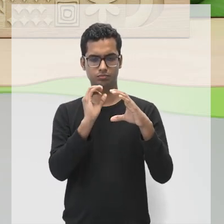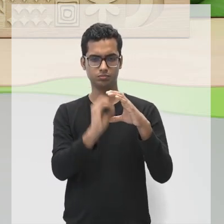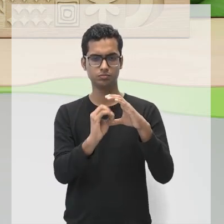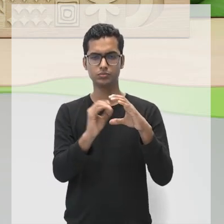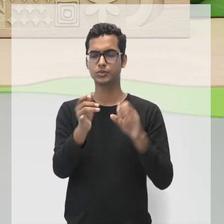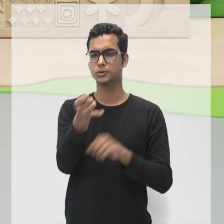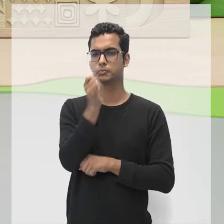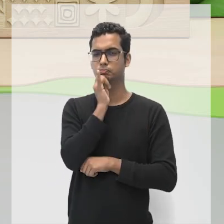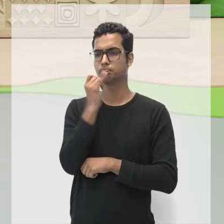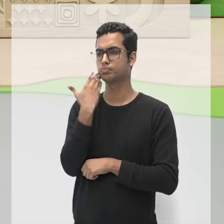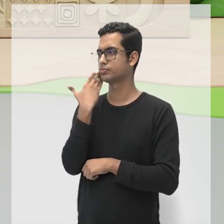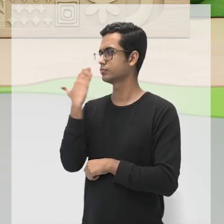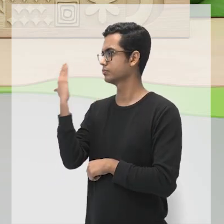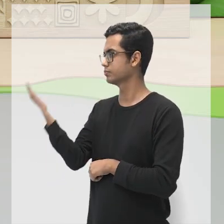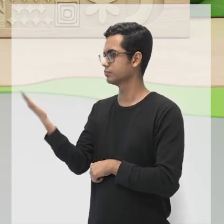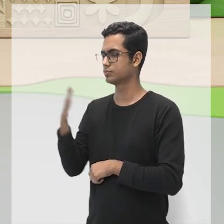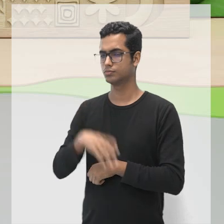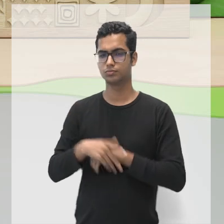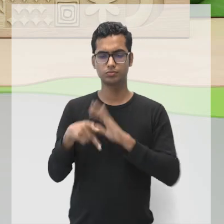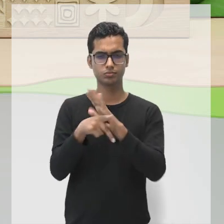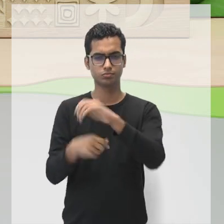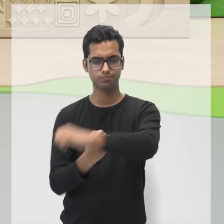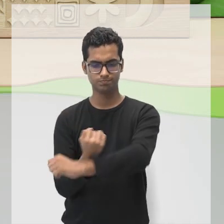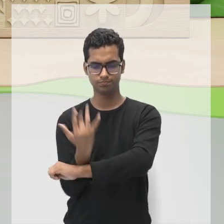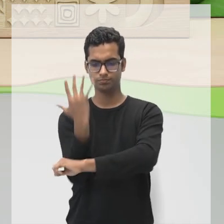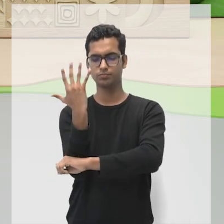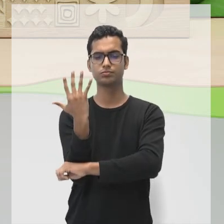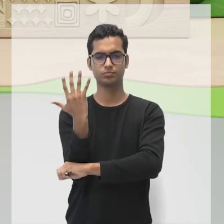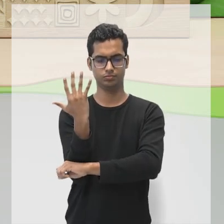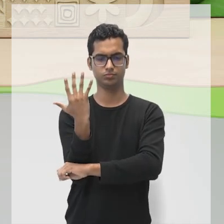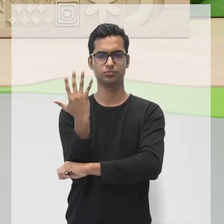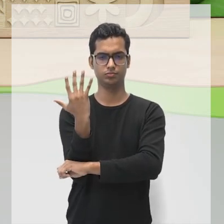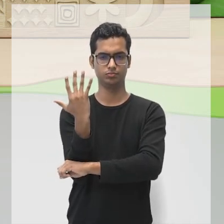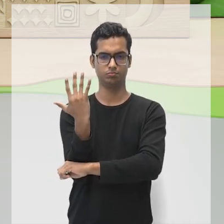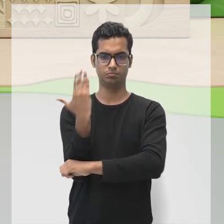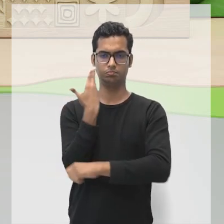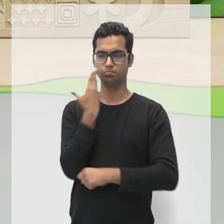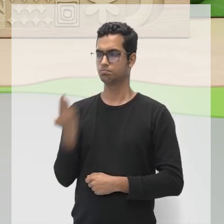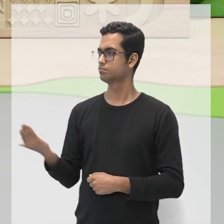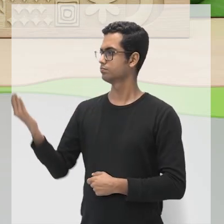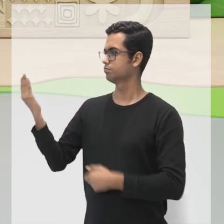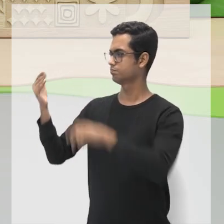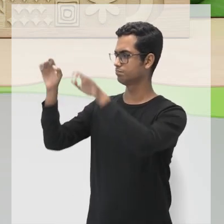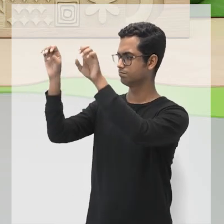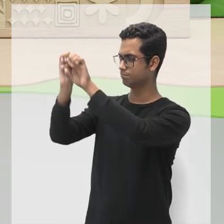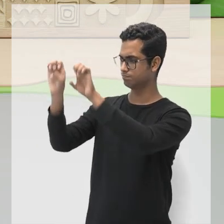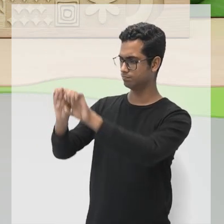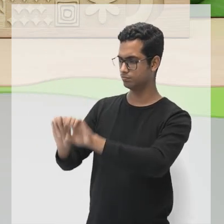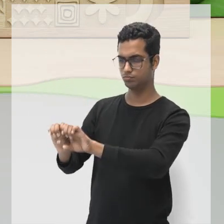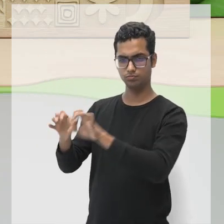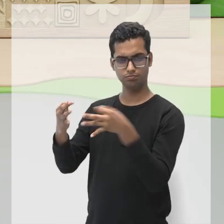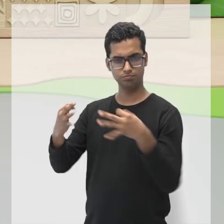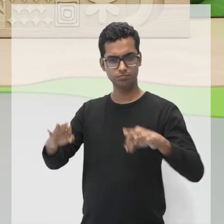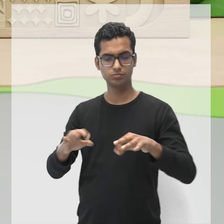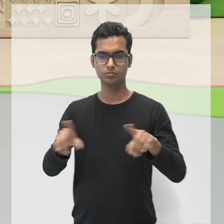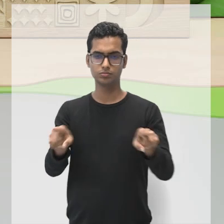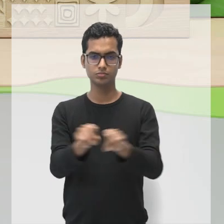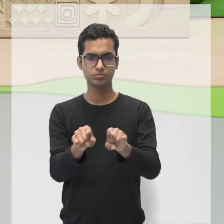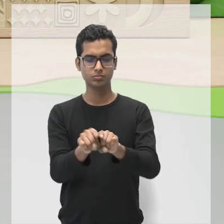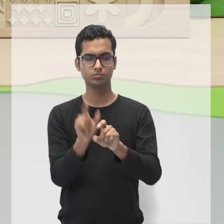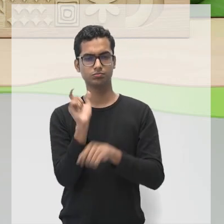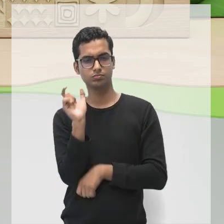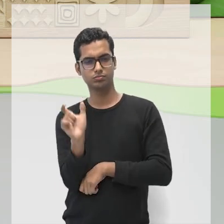o exemplo de uma célula vegetal, observando aí as suas estruturas. A